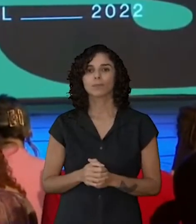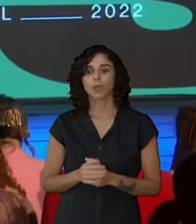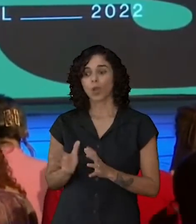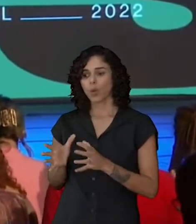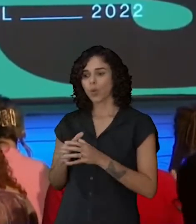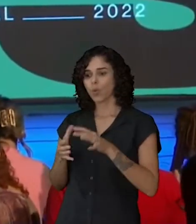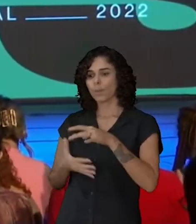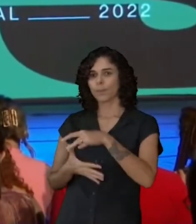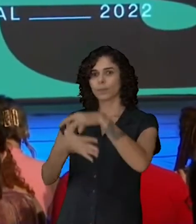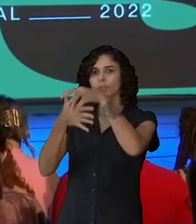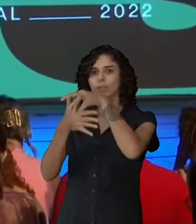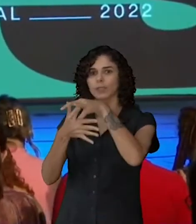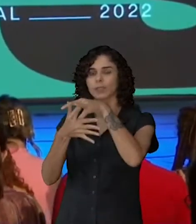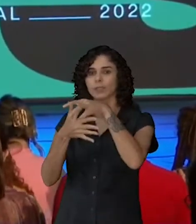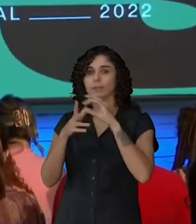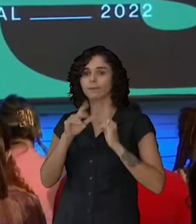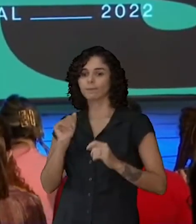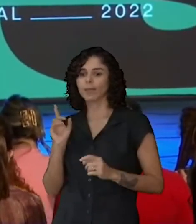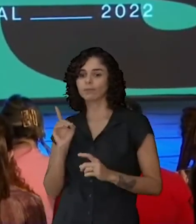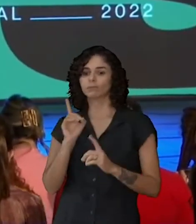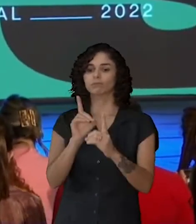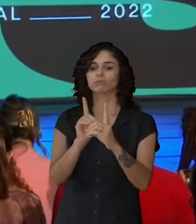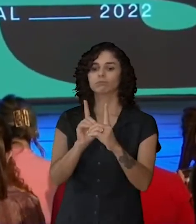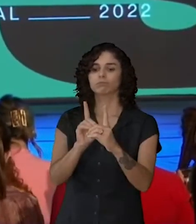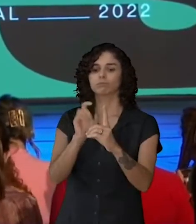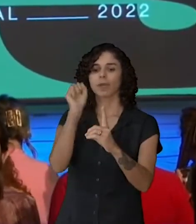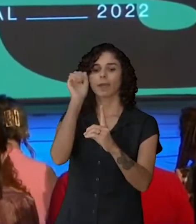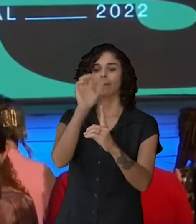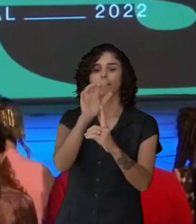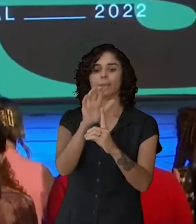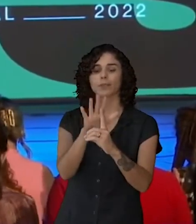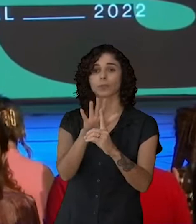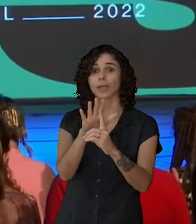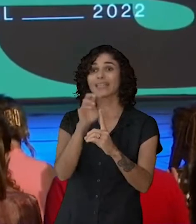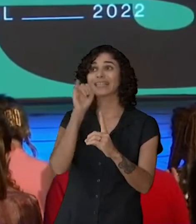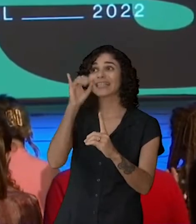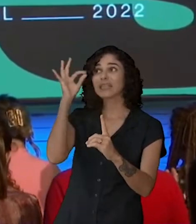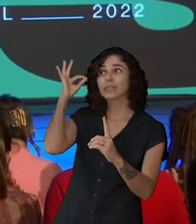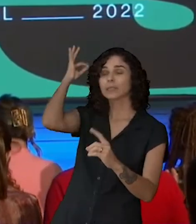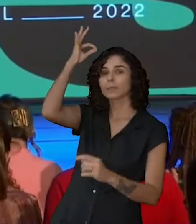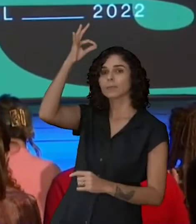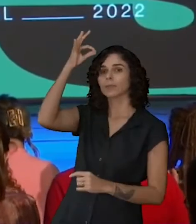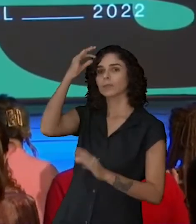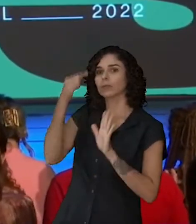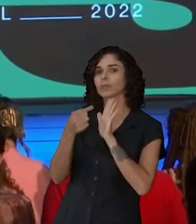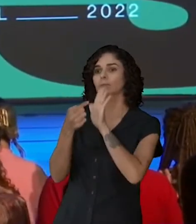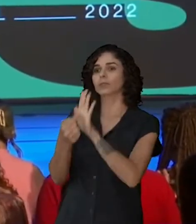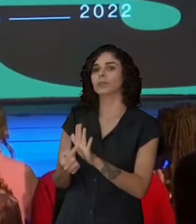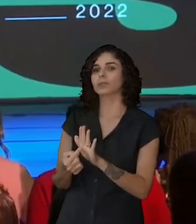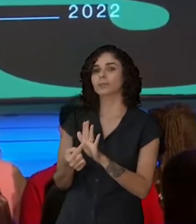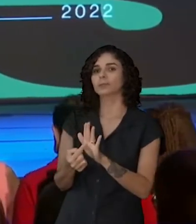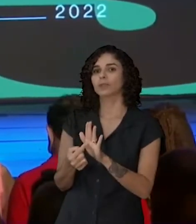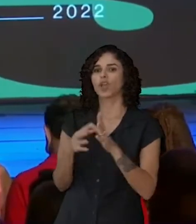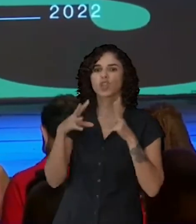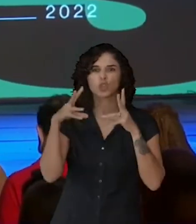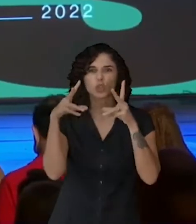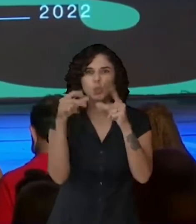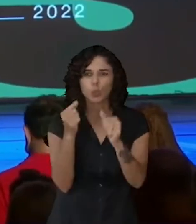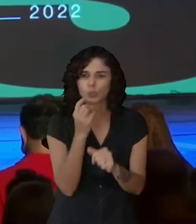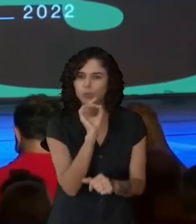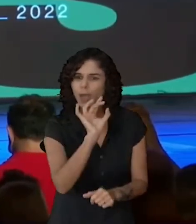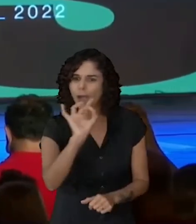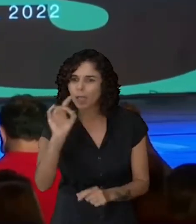daqueles que o Espírito Santo mandar. Não precisa ir em todo mundo, não precisa orar com todo mundo, mas o Espírito talvez